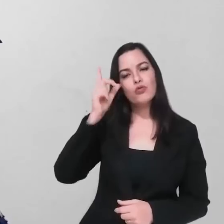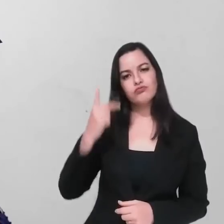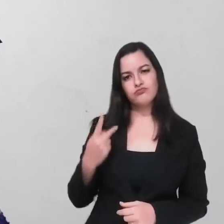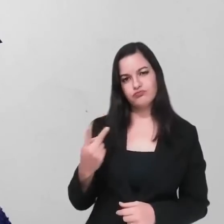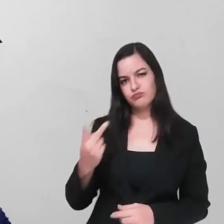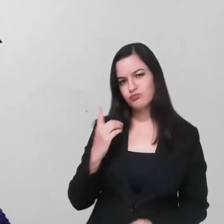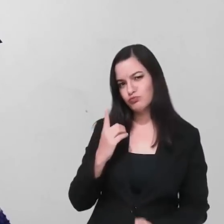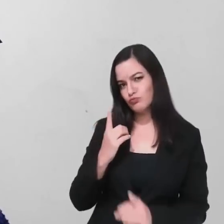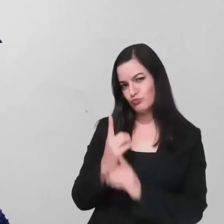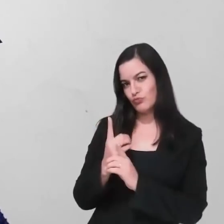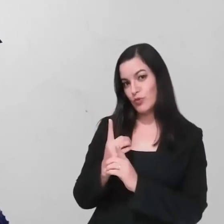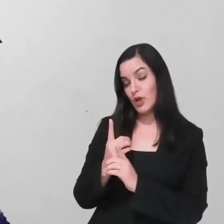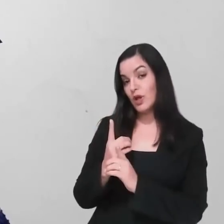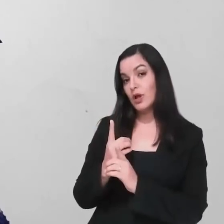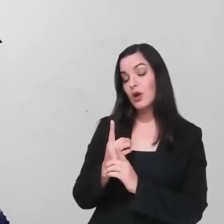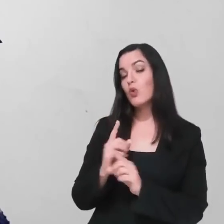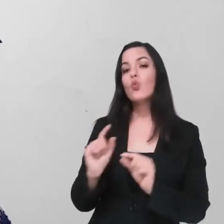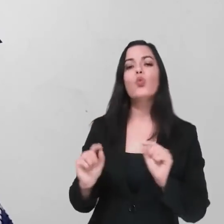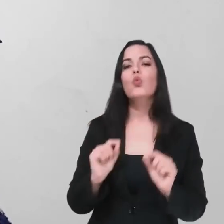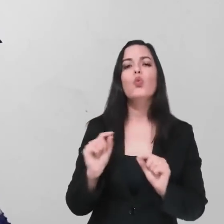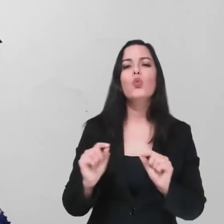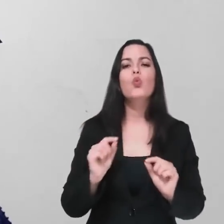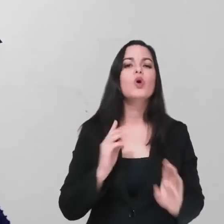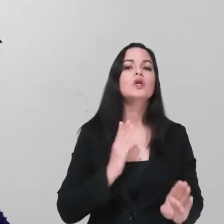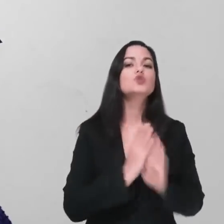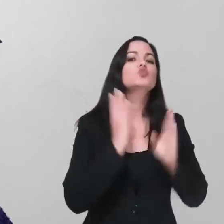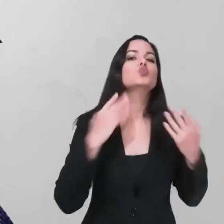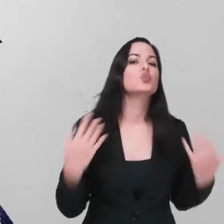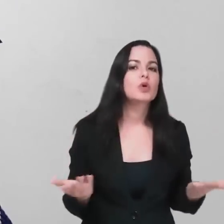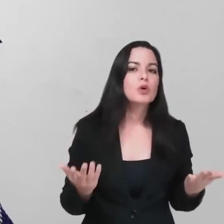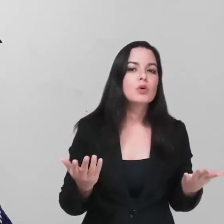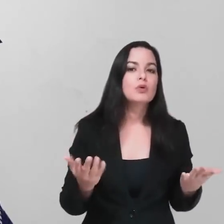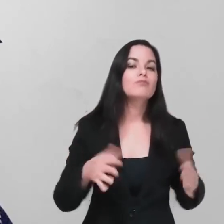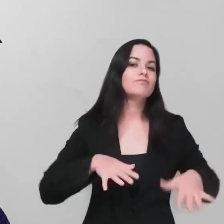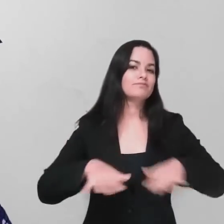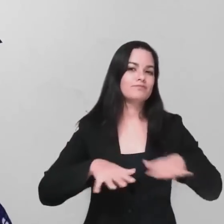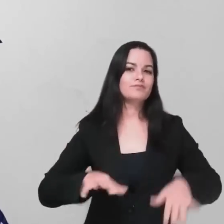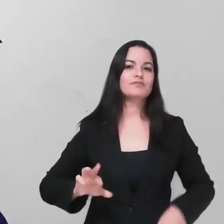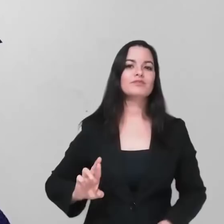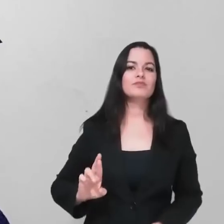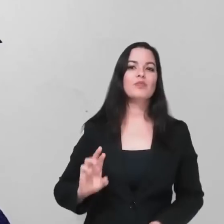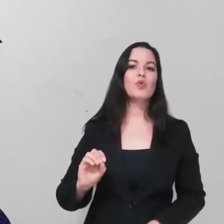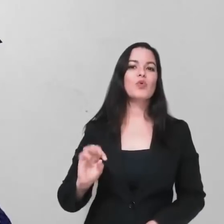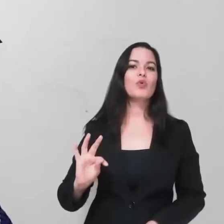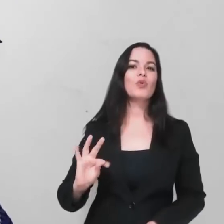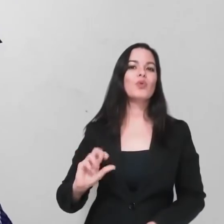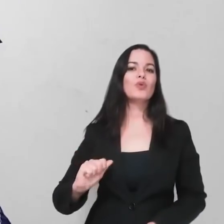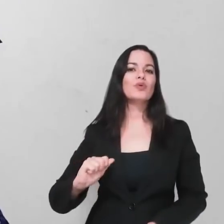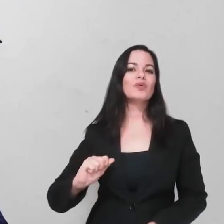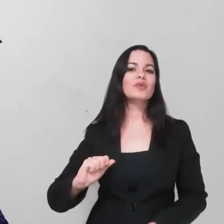nós descobrimos um pouco mais sobre o movimento de rotação da Terra.